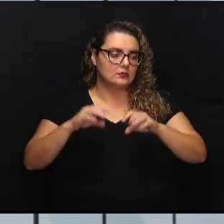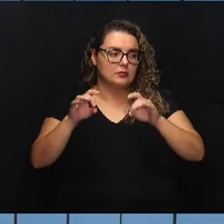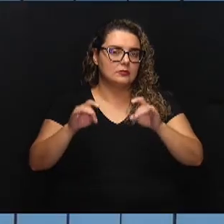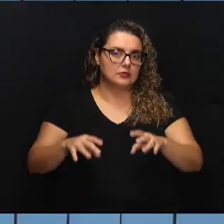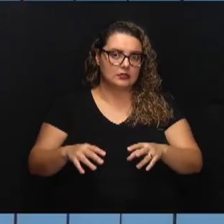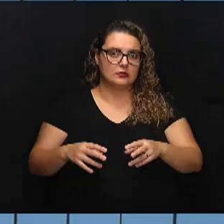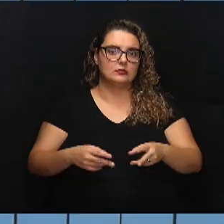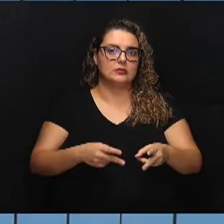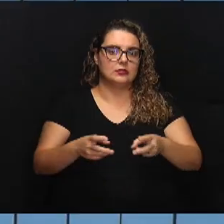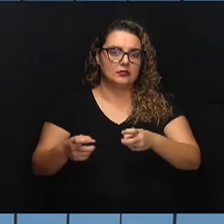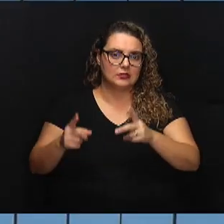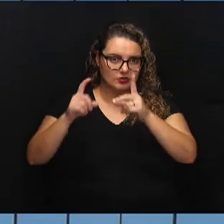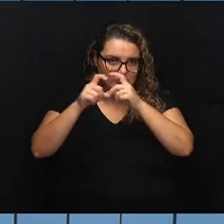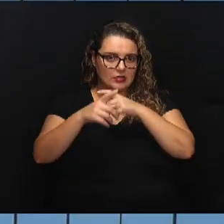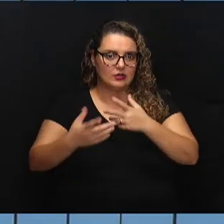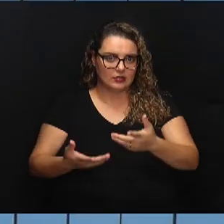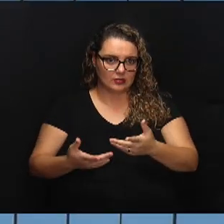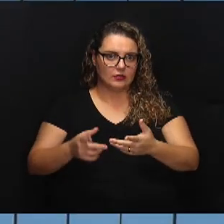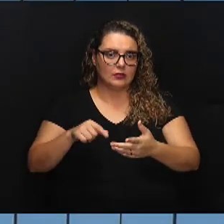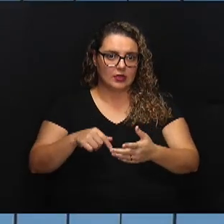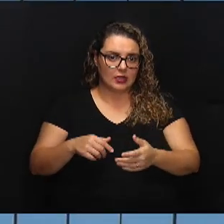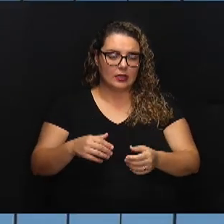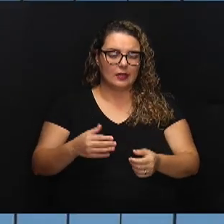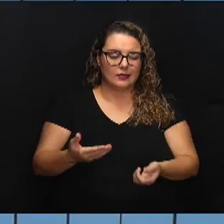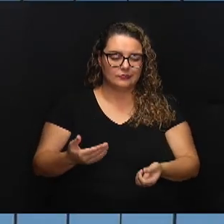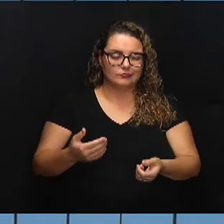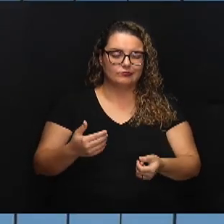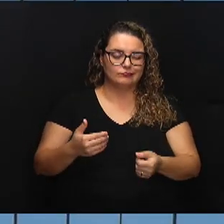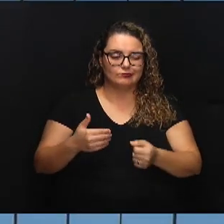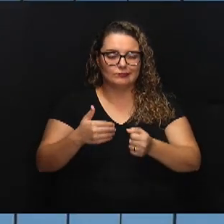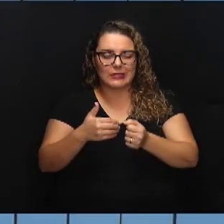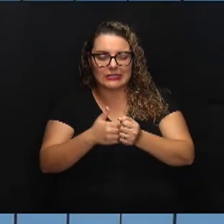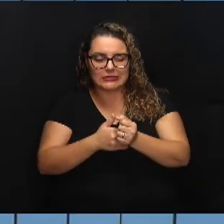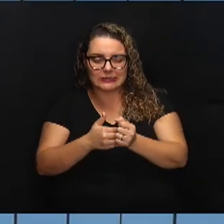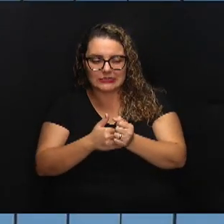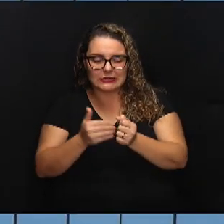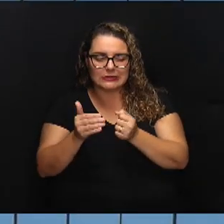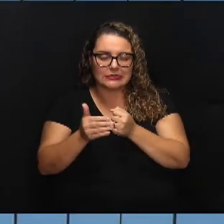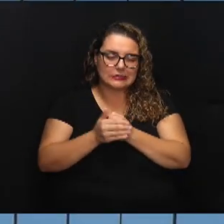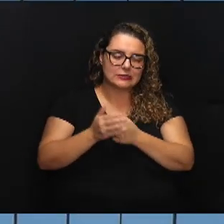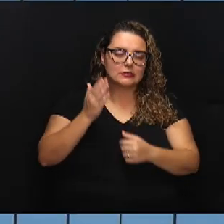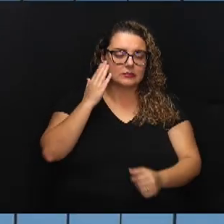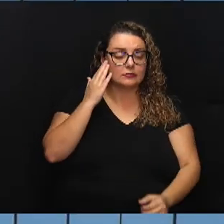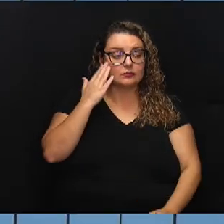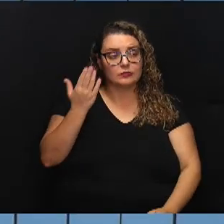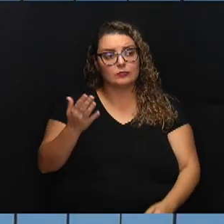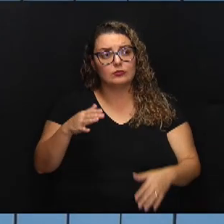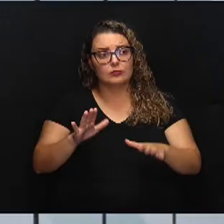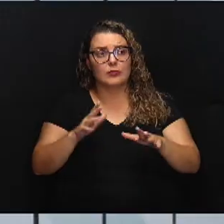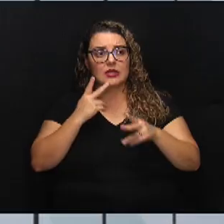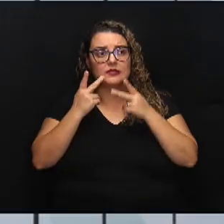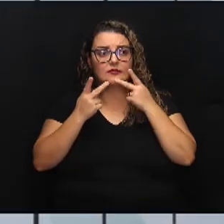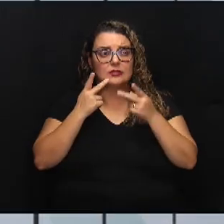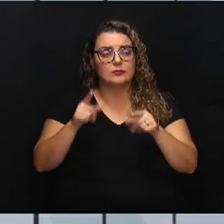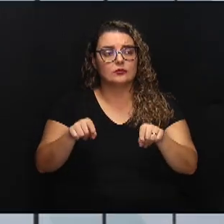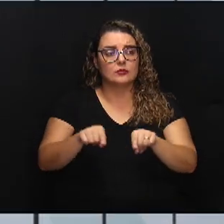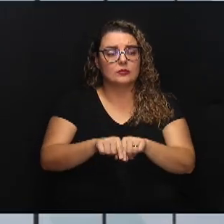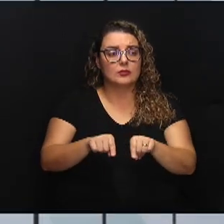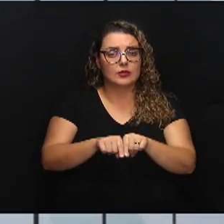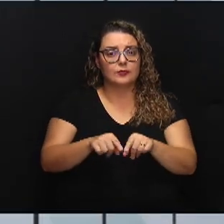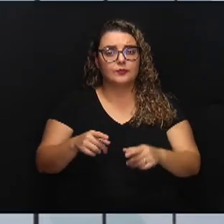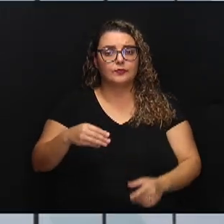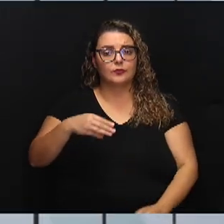também dificulta, ele é silencioso, né, a gente sabe, mas a gente fala um pouco também daquele